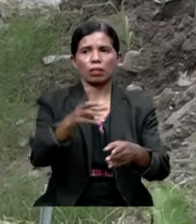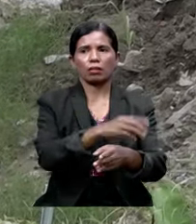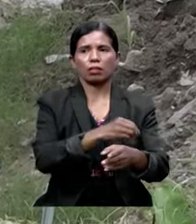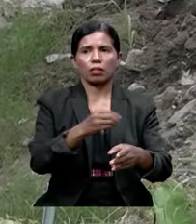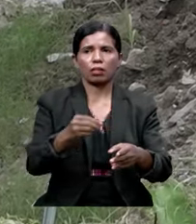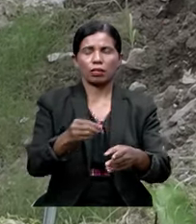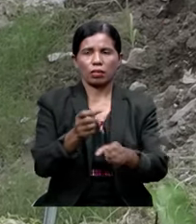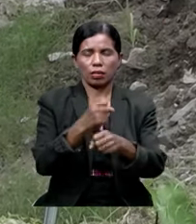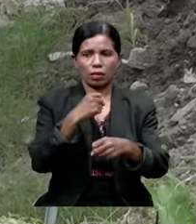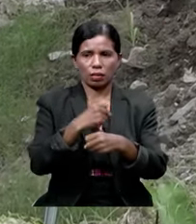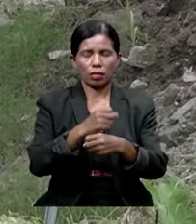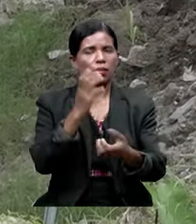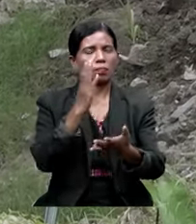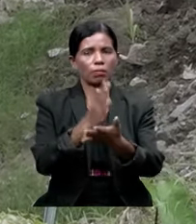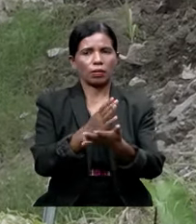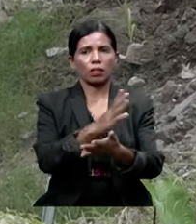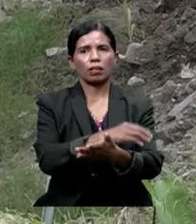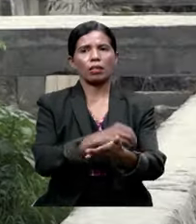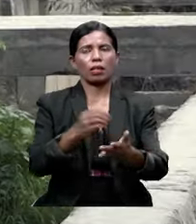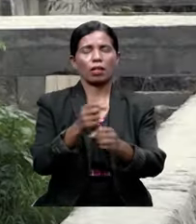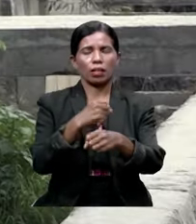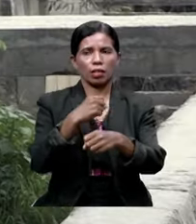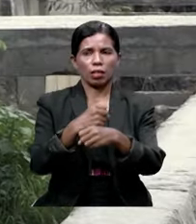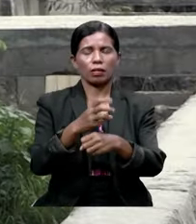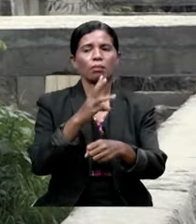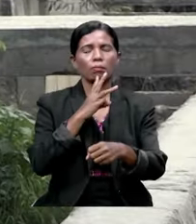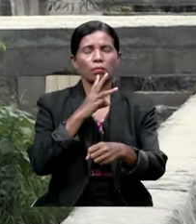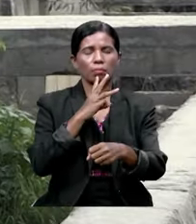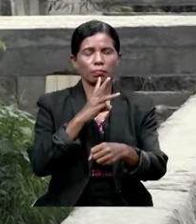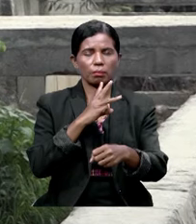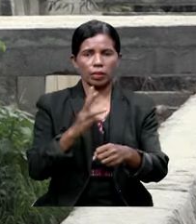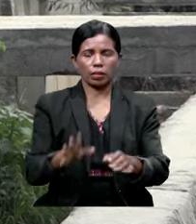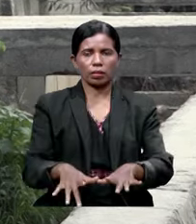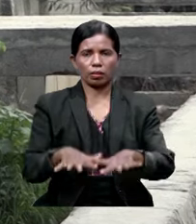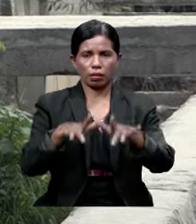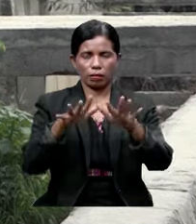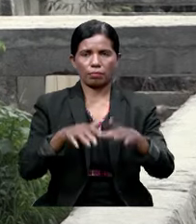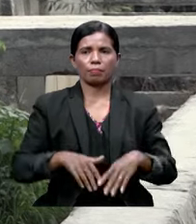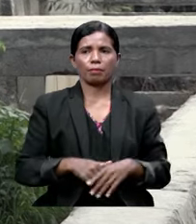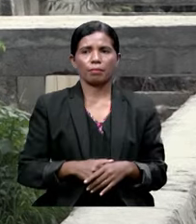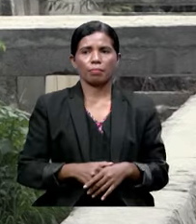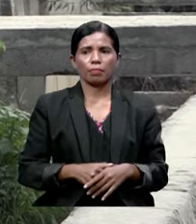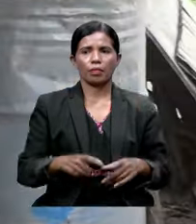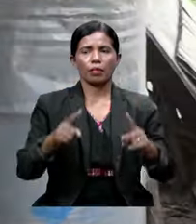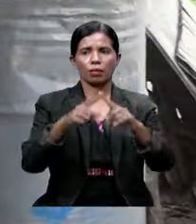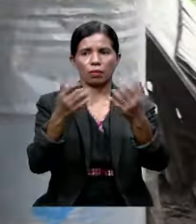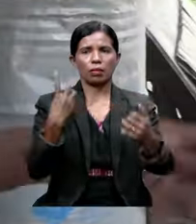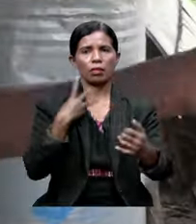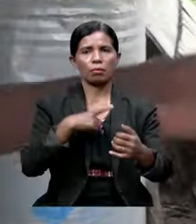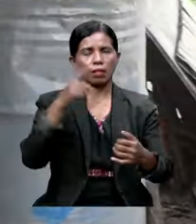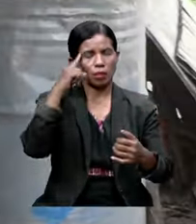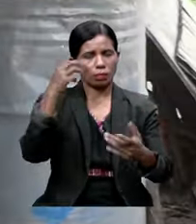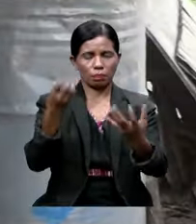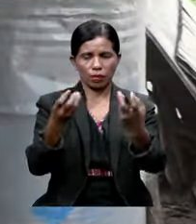konstrusaun drenazeng nebe parado ne maka provoka hodi hamosu inundasaun. Agora né, a mim hanu embora que nós